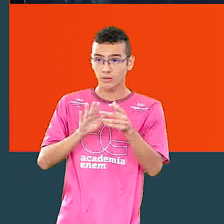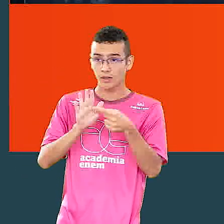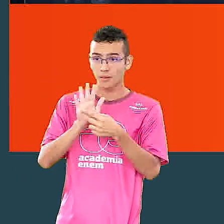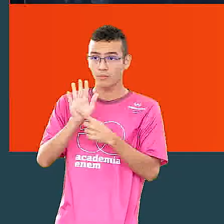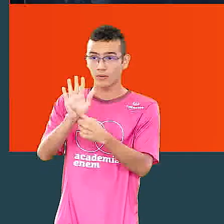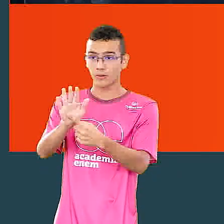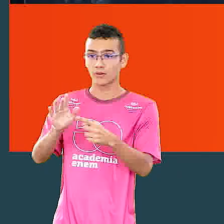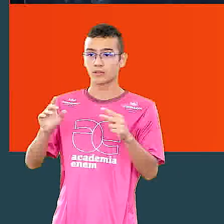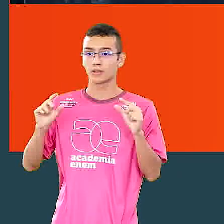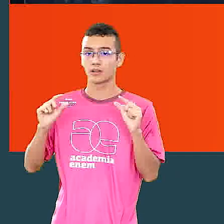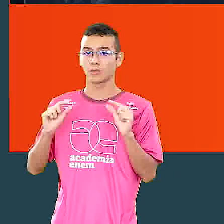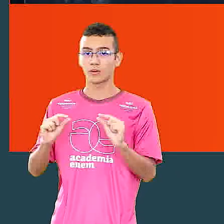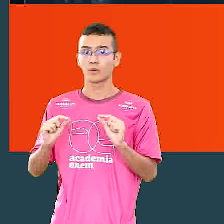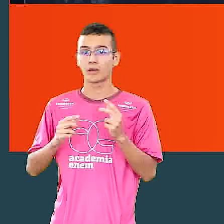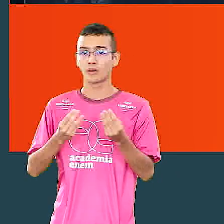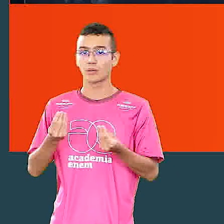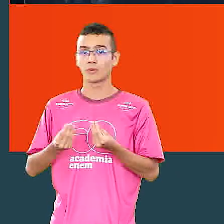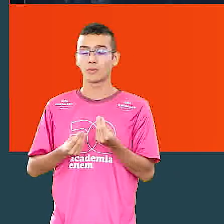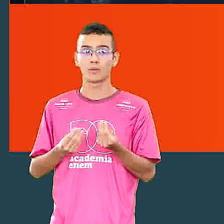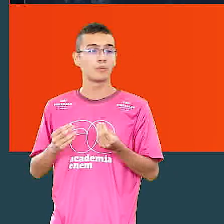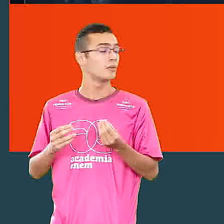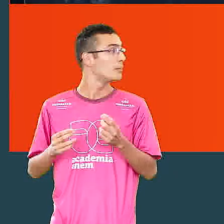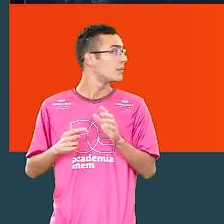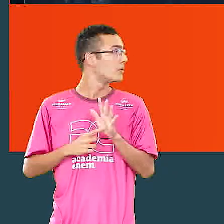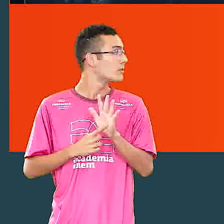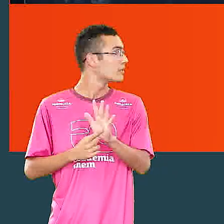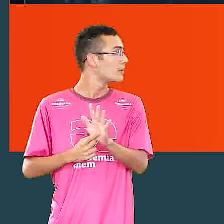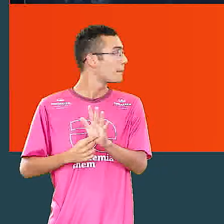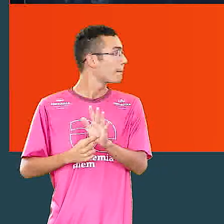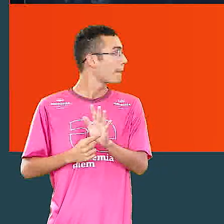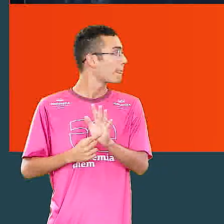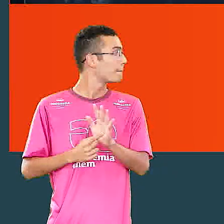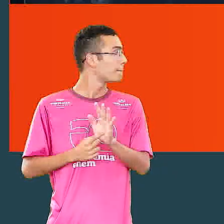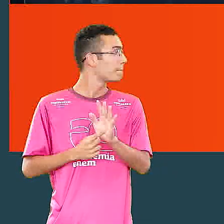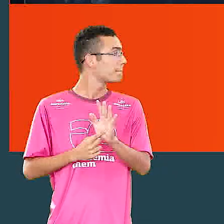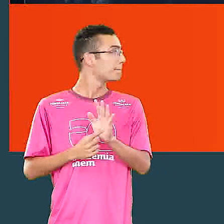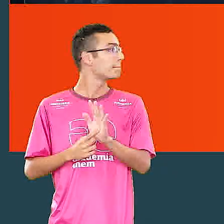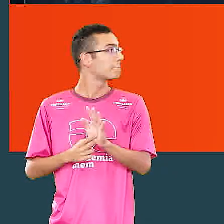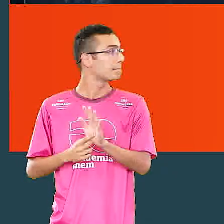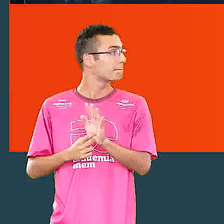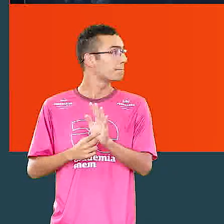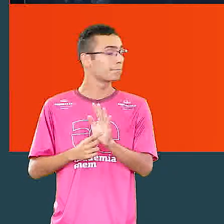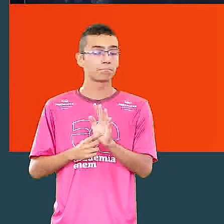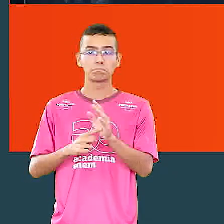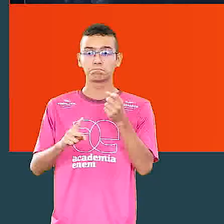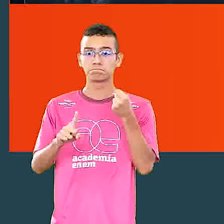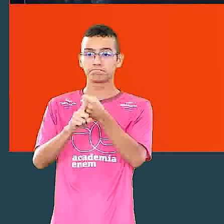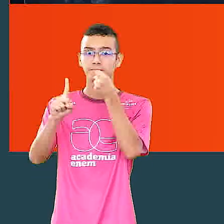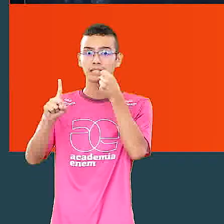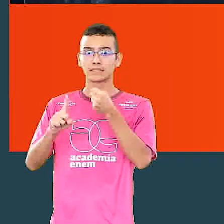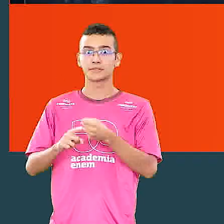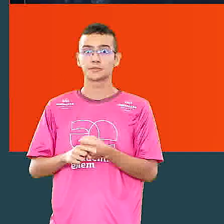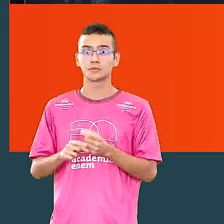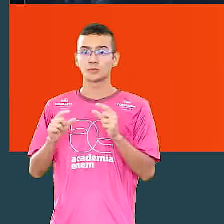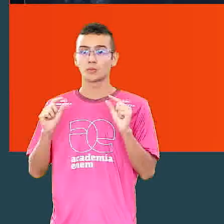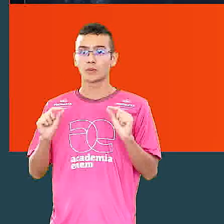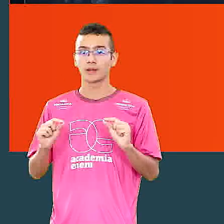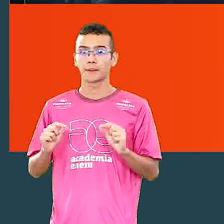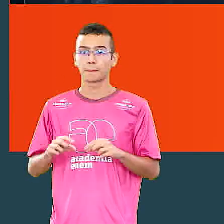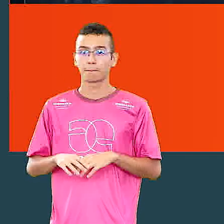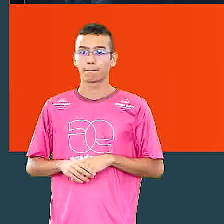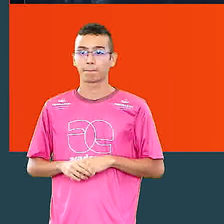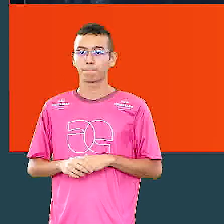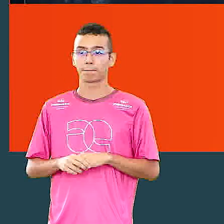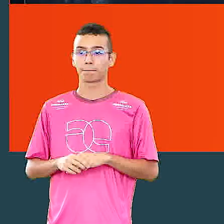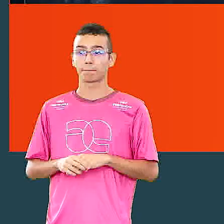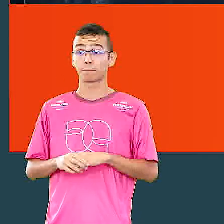que se industrializavam são respectivamente, se é respectivamente, primeiro o primeiro texto e depois o